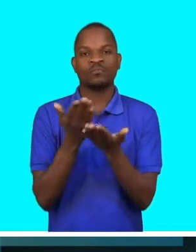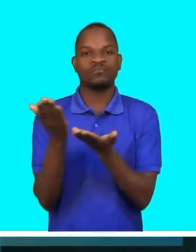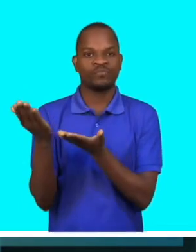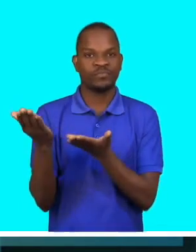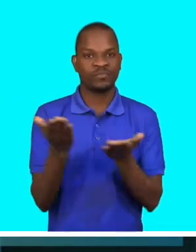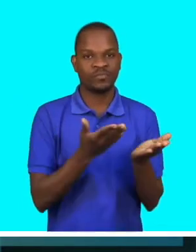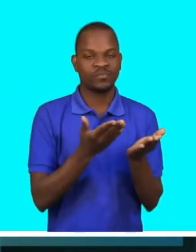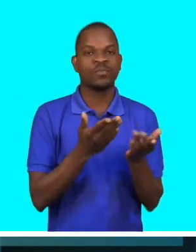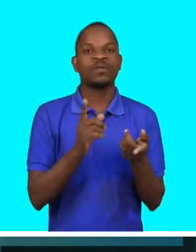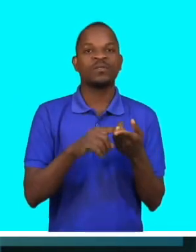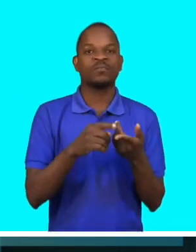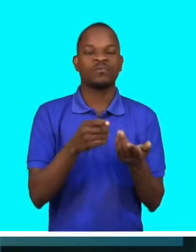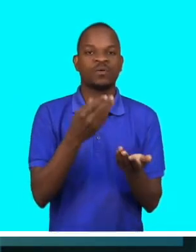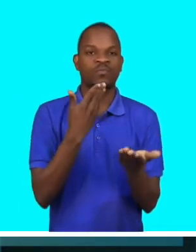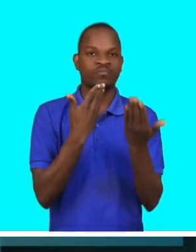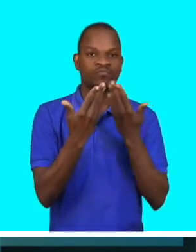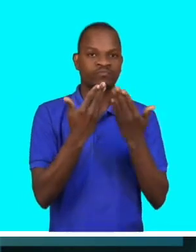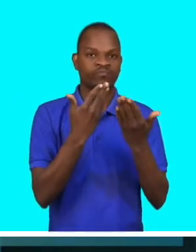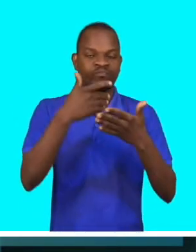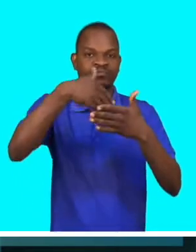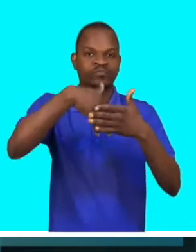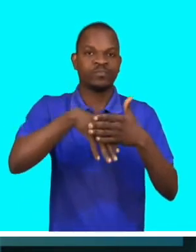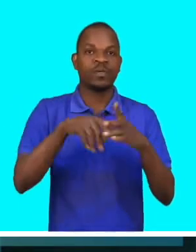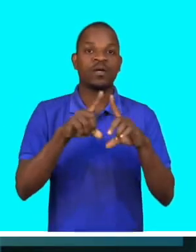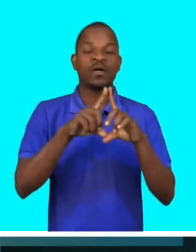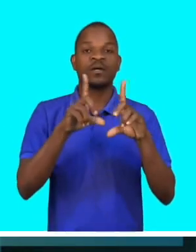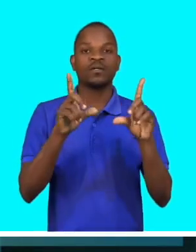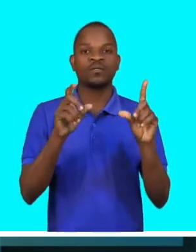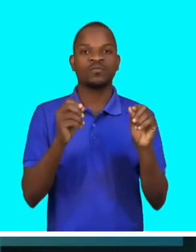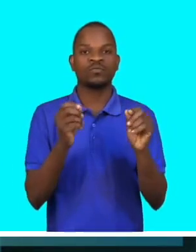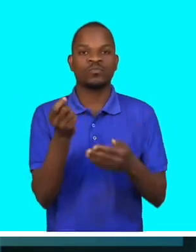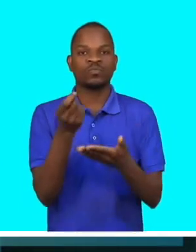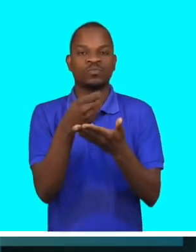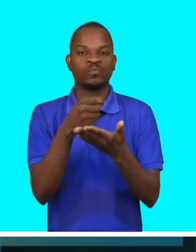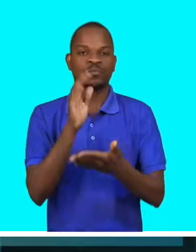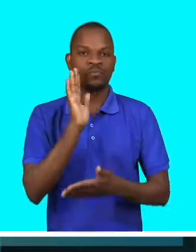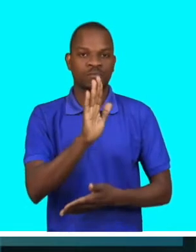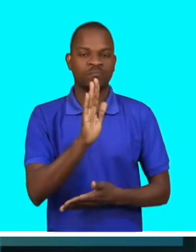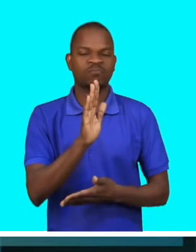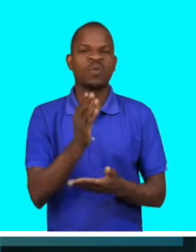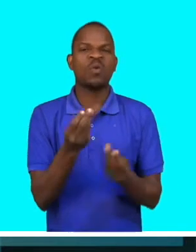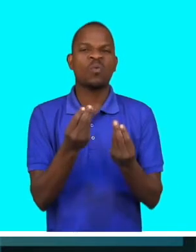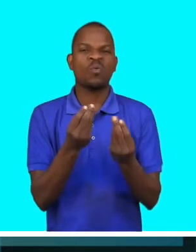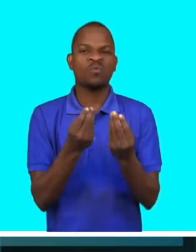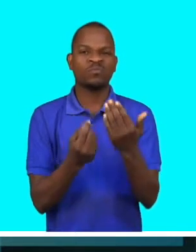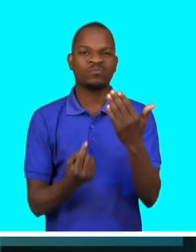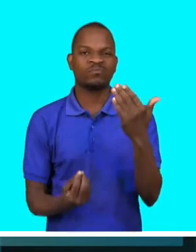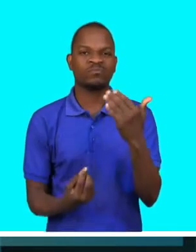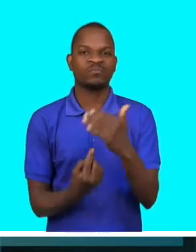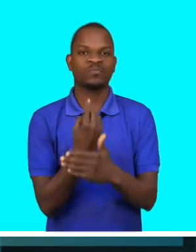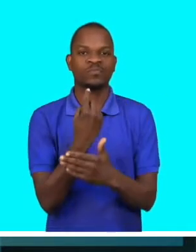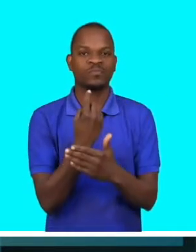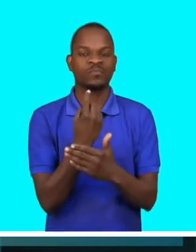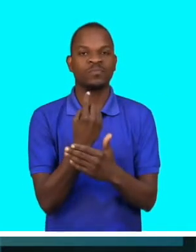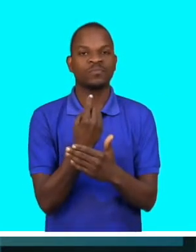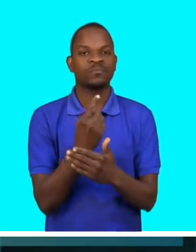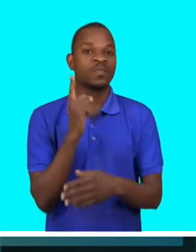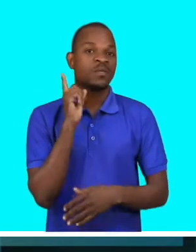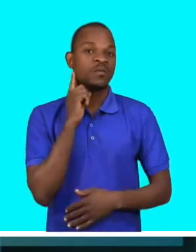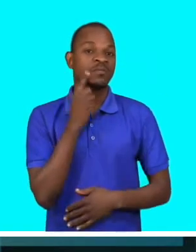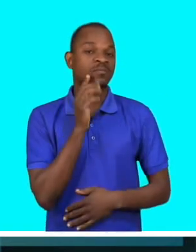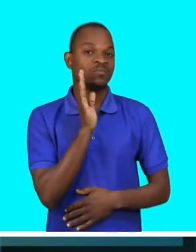nos cedido esse espaço aqui no seu ateliê para conversar um pouco daquilo que é o teu trabalho. De onde vem a inspiração, fazer esses trabalhos?